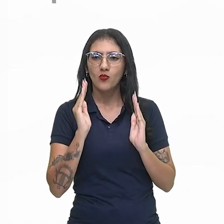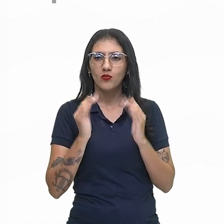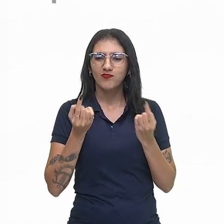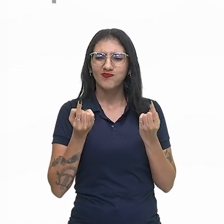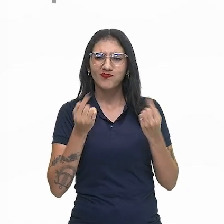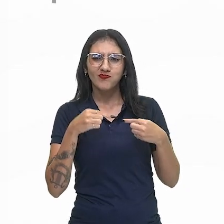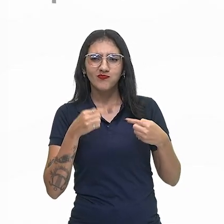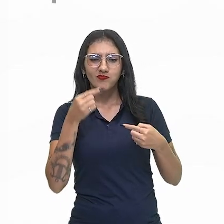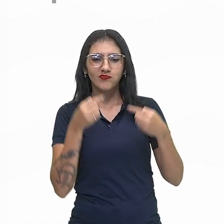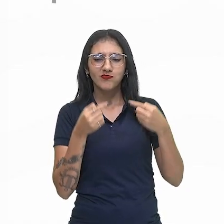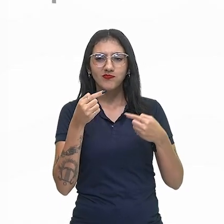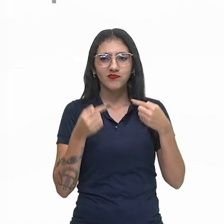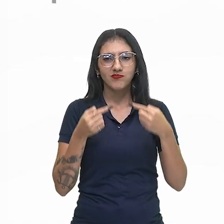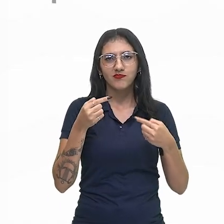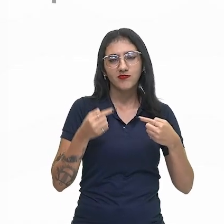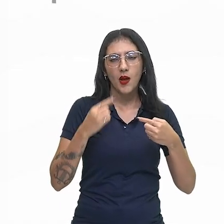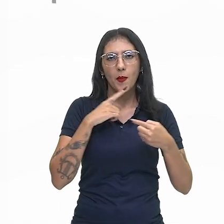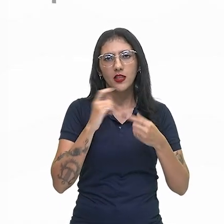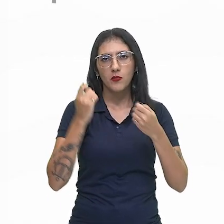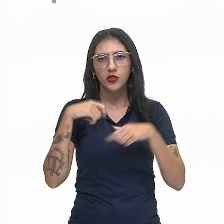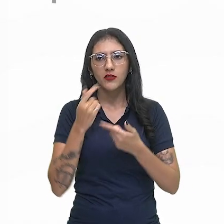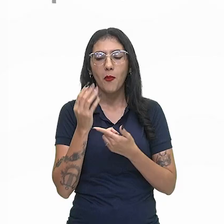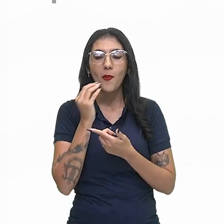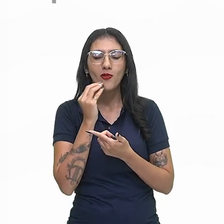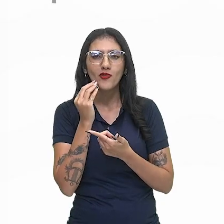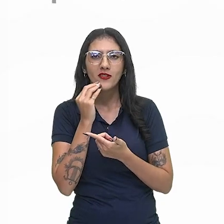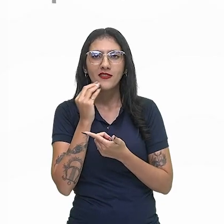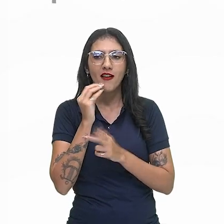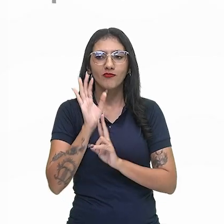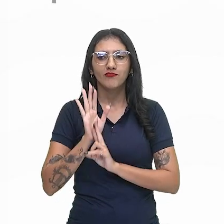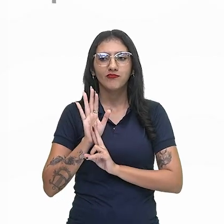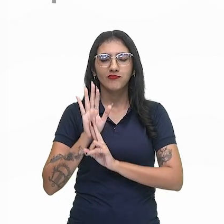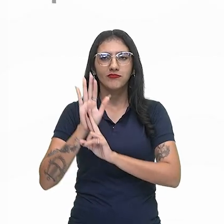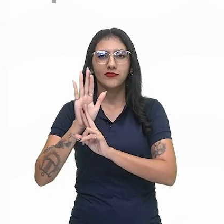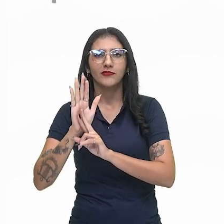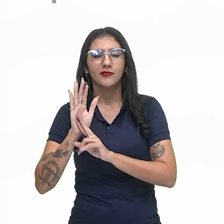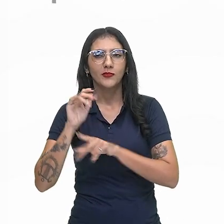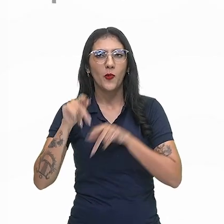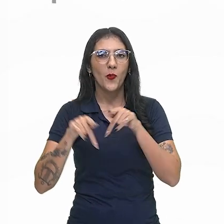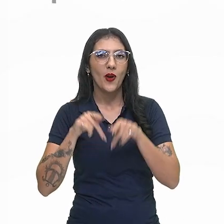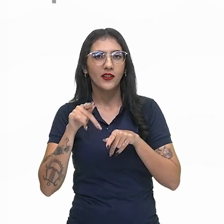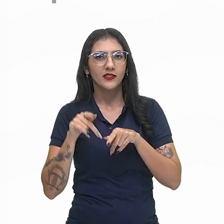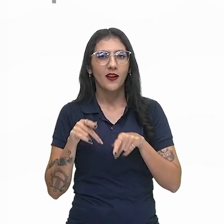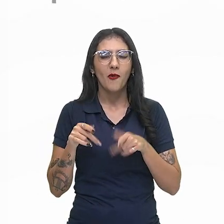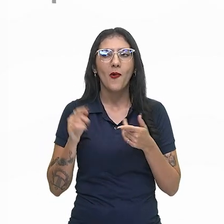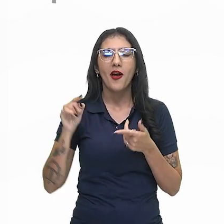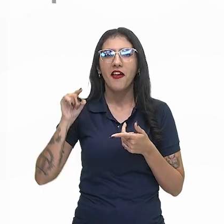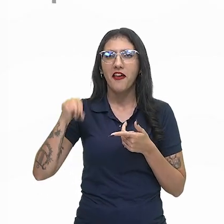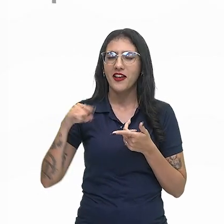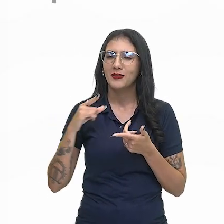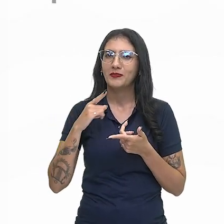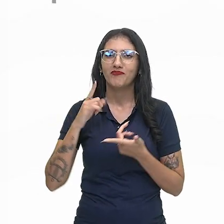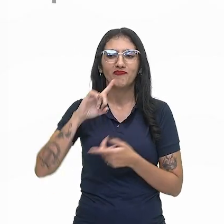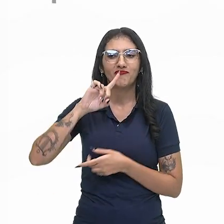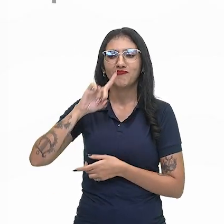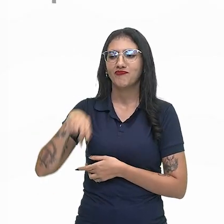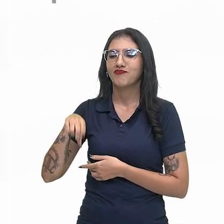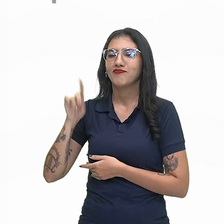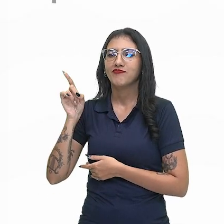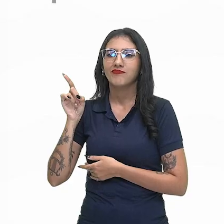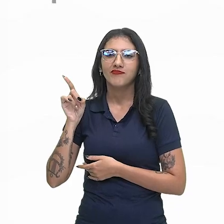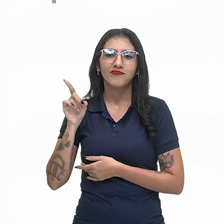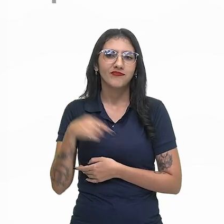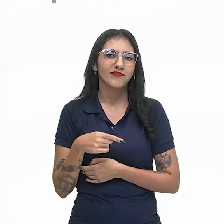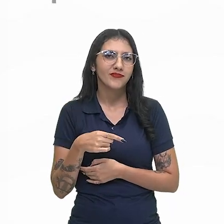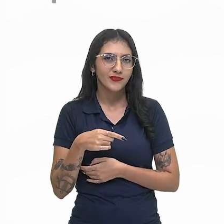para governar, para representar, para atender a população, ele com certeza será, de alguma